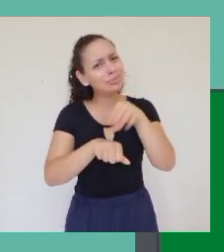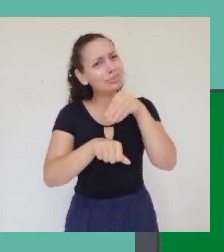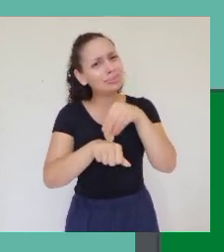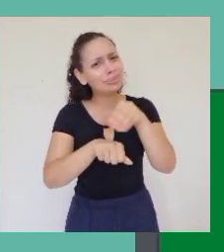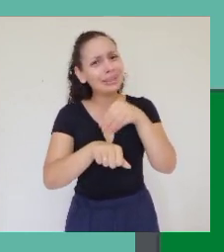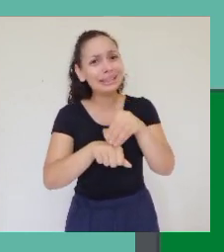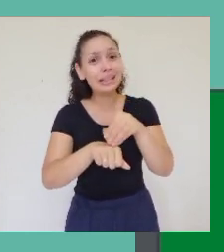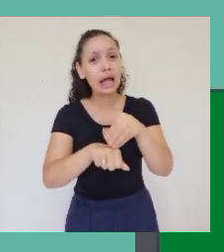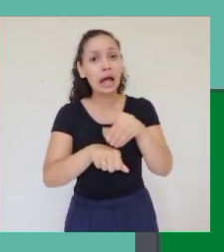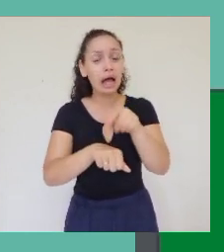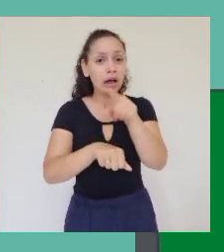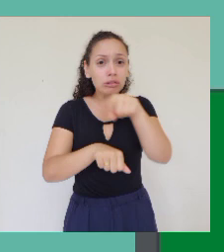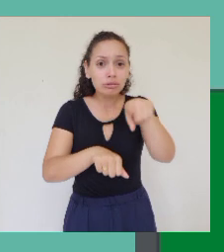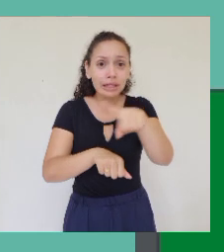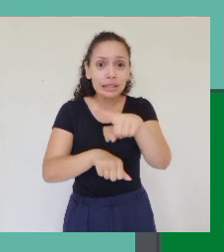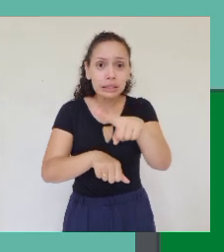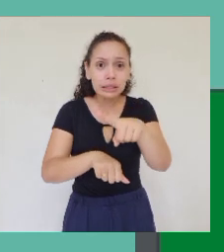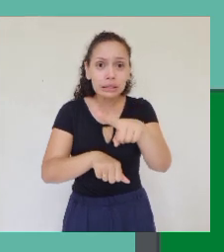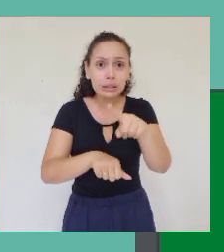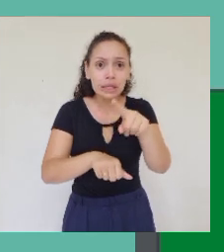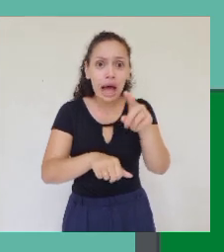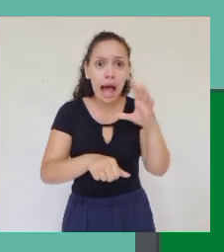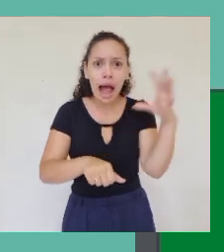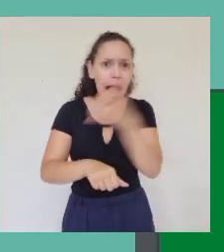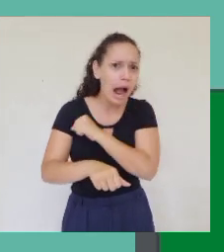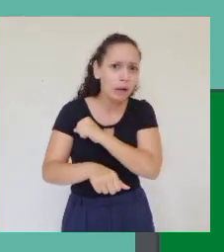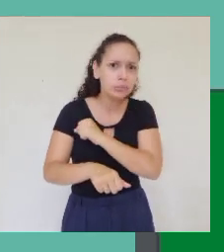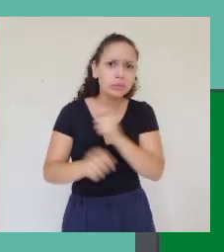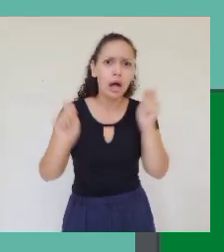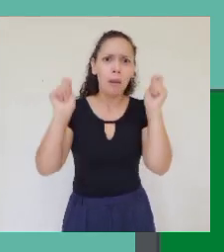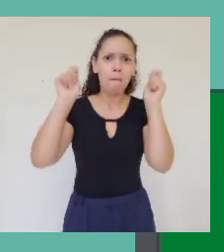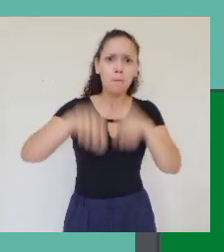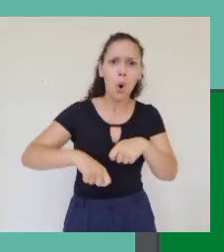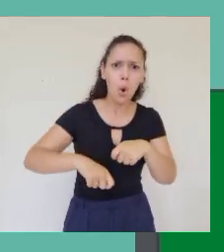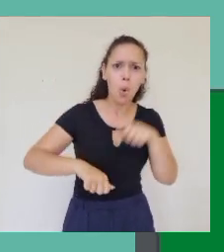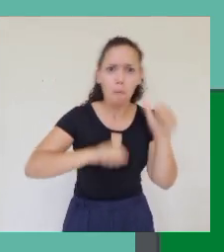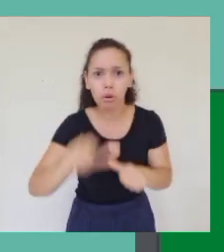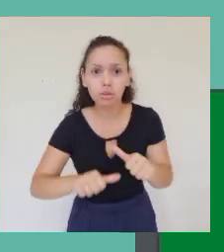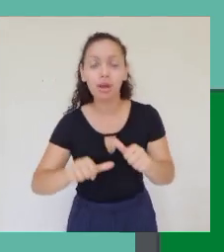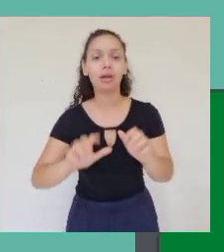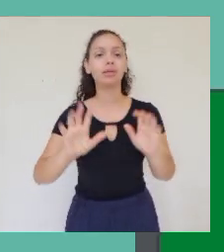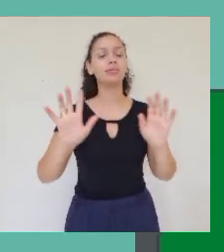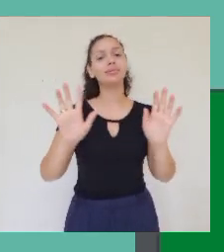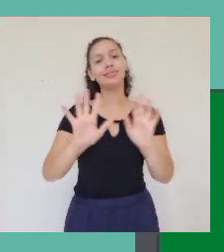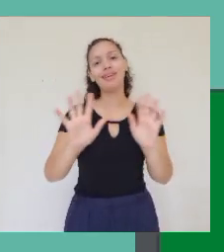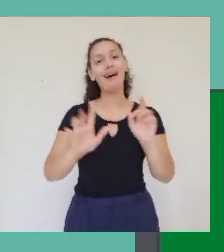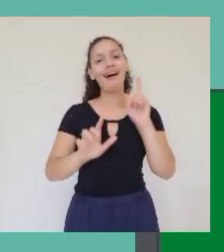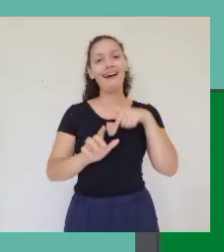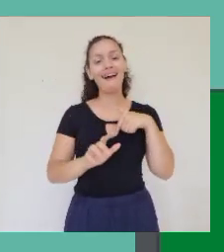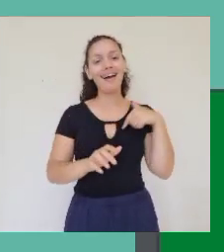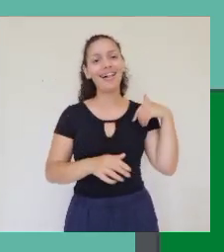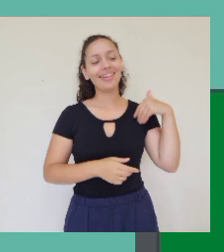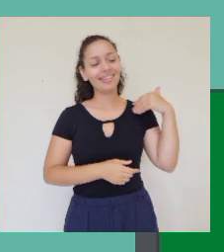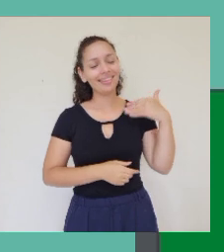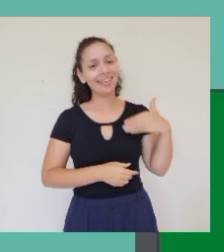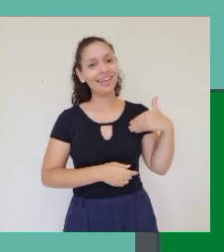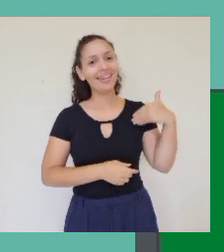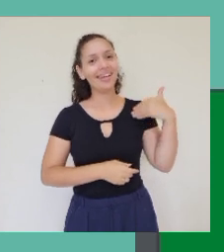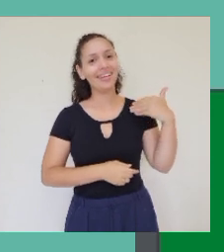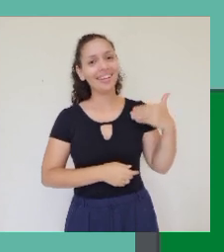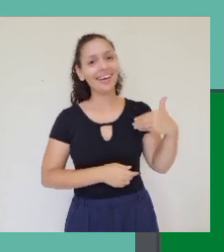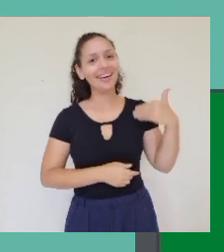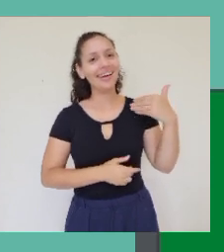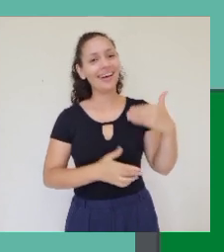mudar com o estalar dos dedos. É do dia após dia que a gente vai trabalhando novos hábitos, tá